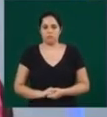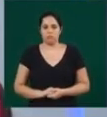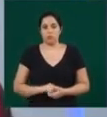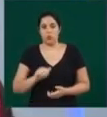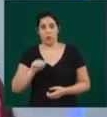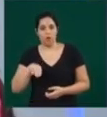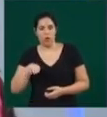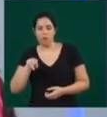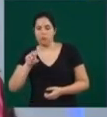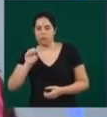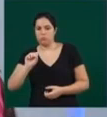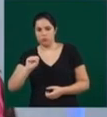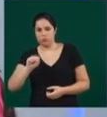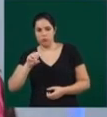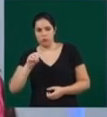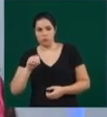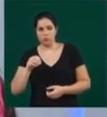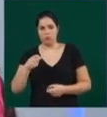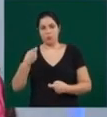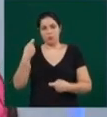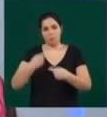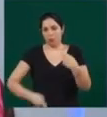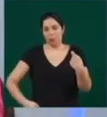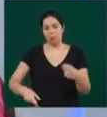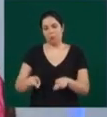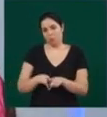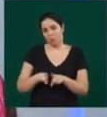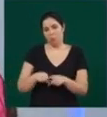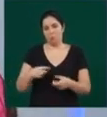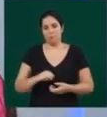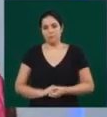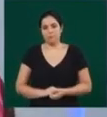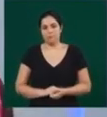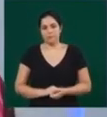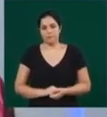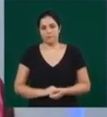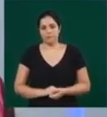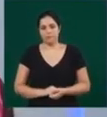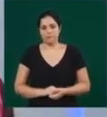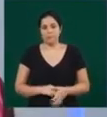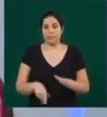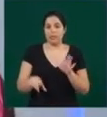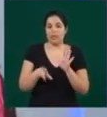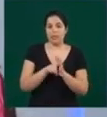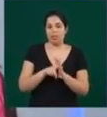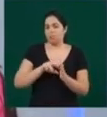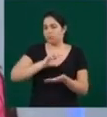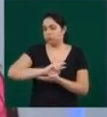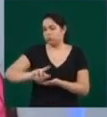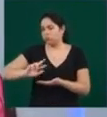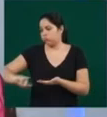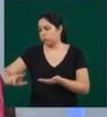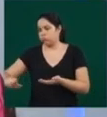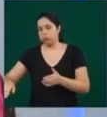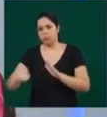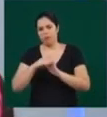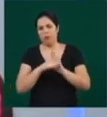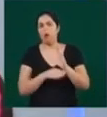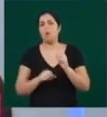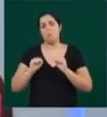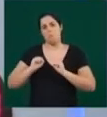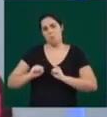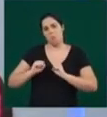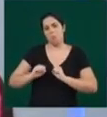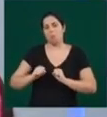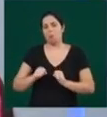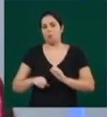do atleta. Então, assim, o Código Penal, ele configura várias situações que podem vir a ser consideradas como